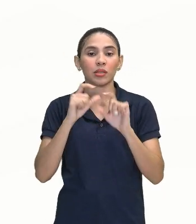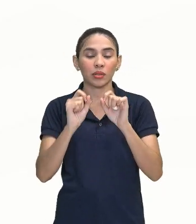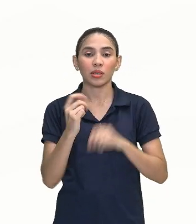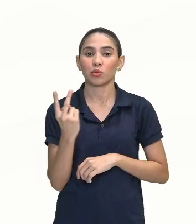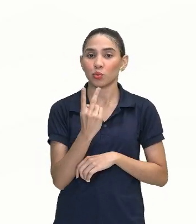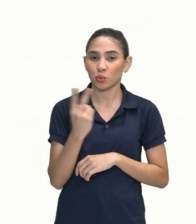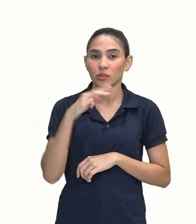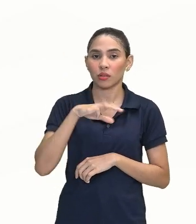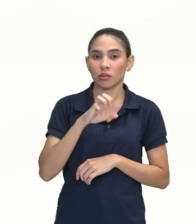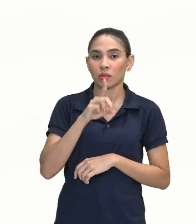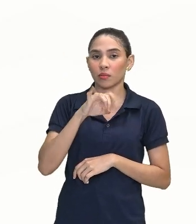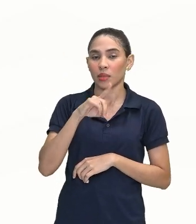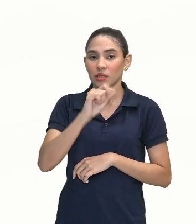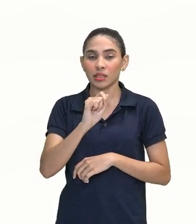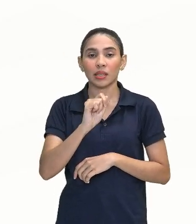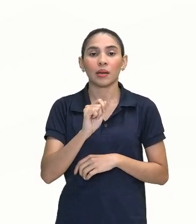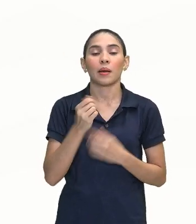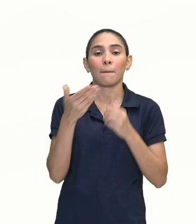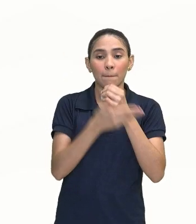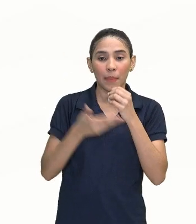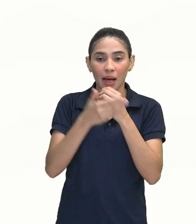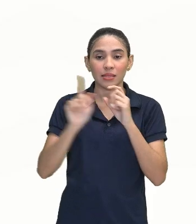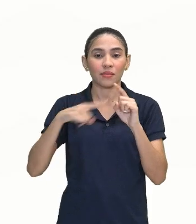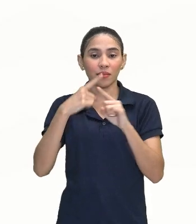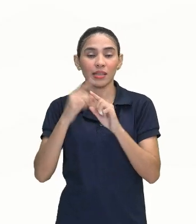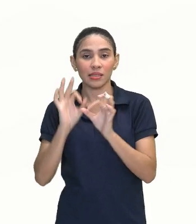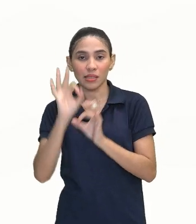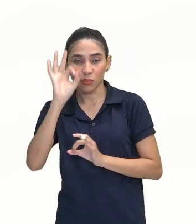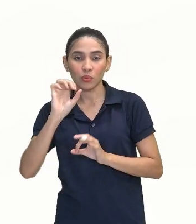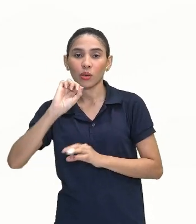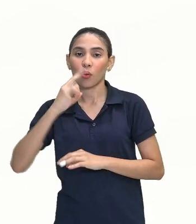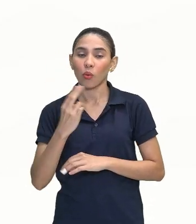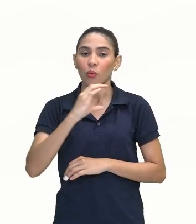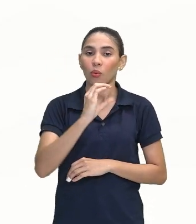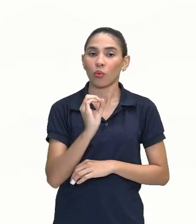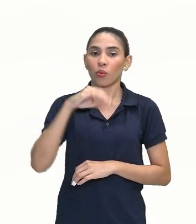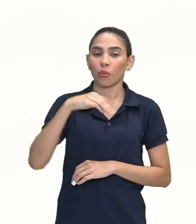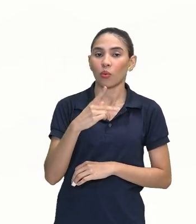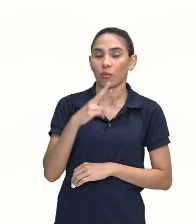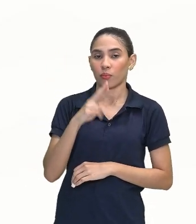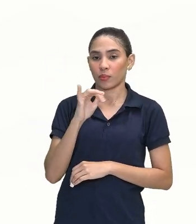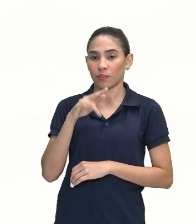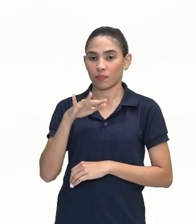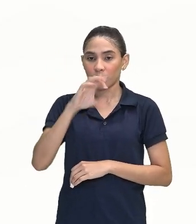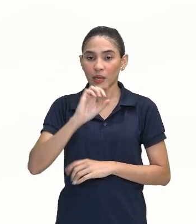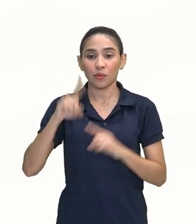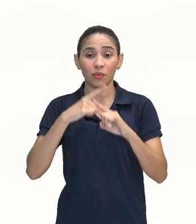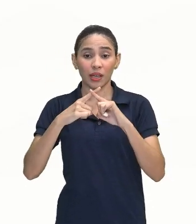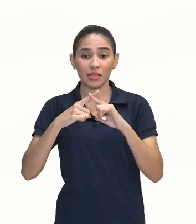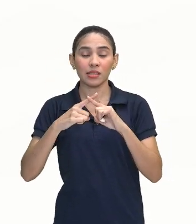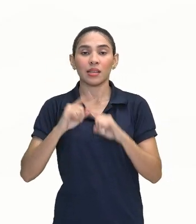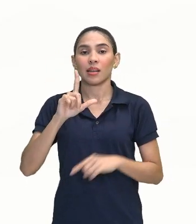duas medidas, base vezes altura, ou ainda comprimento vezes largura. Só que aqui a diferença, não